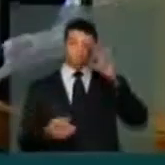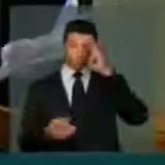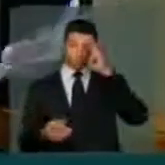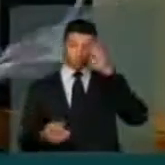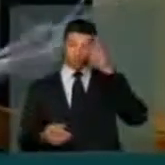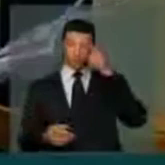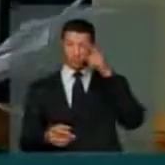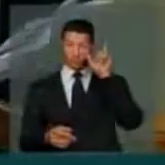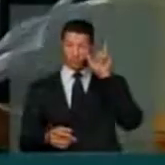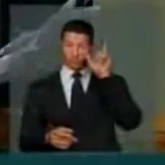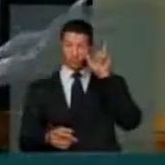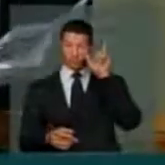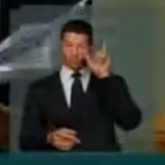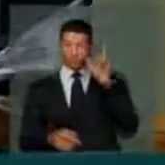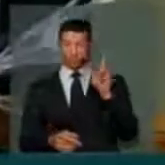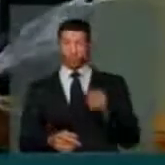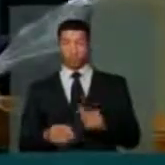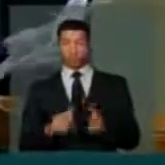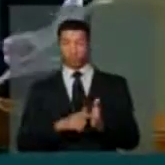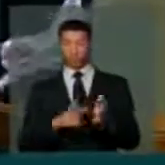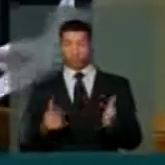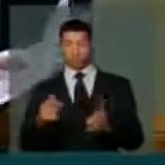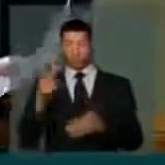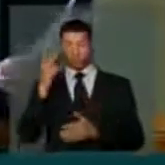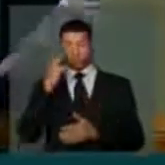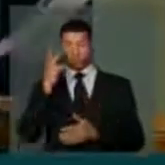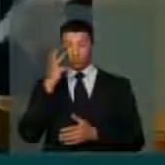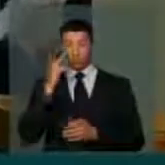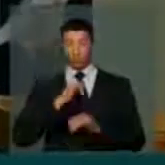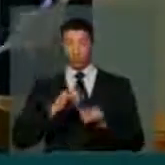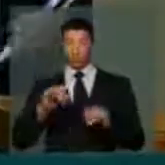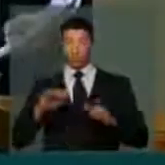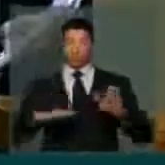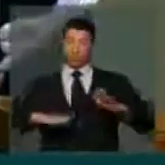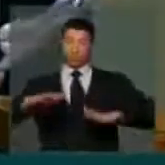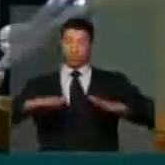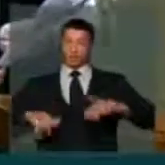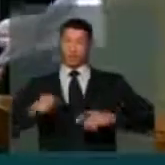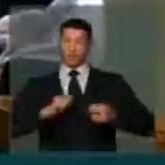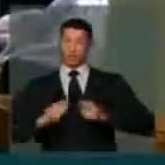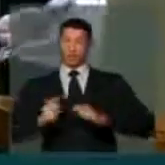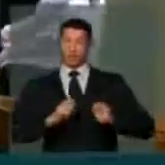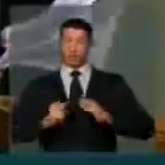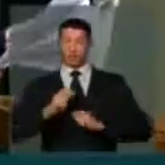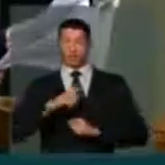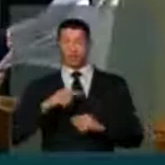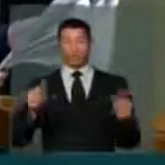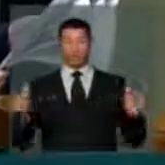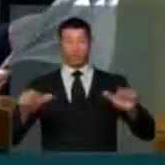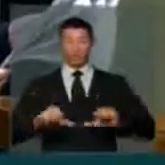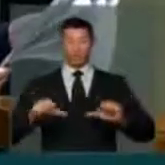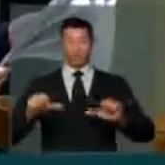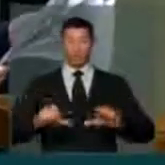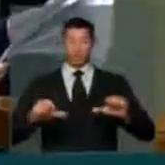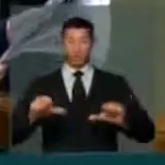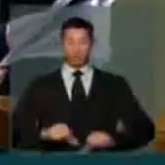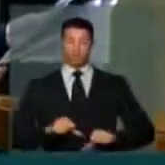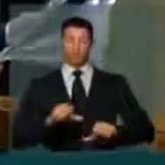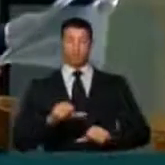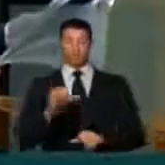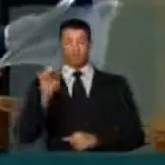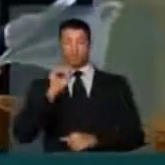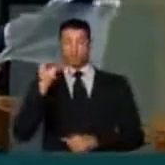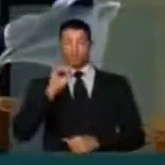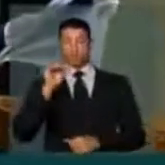ontem, Folha de São Paulo diz: balança comercial tem o pior